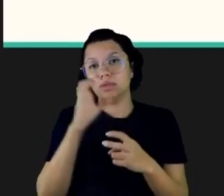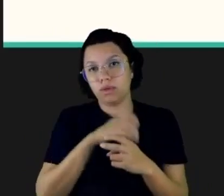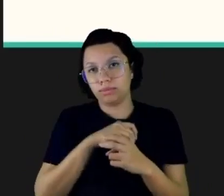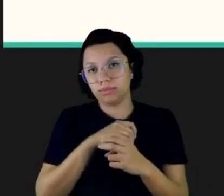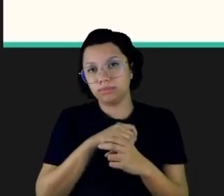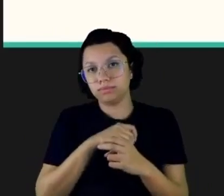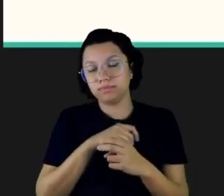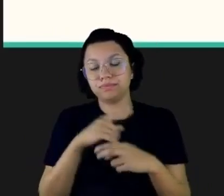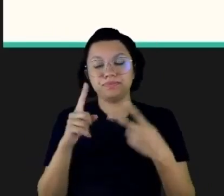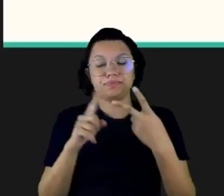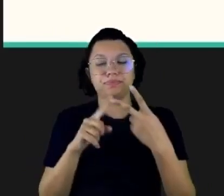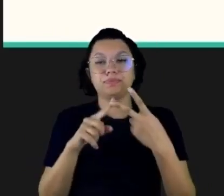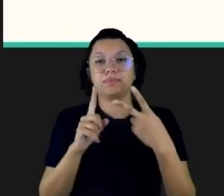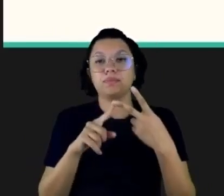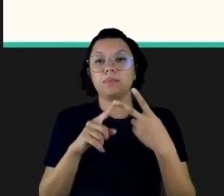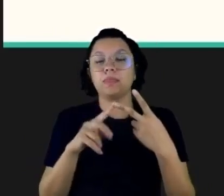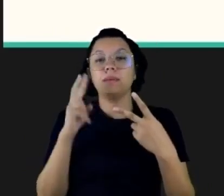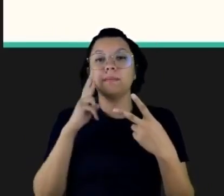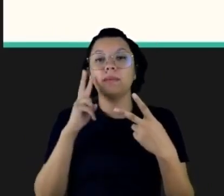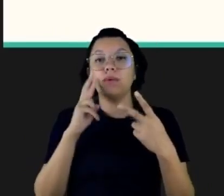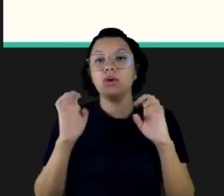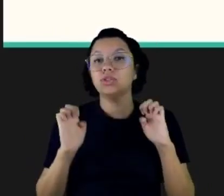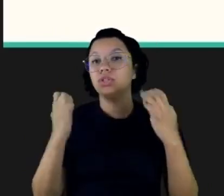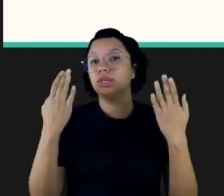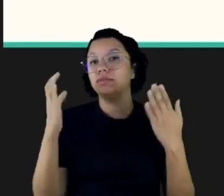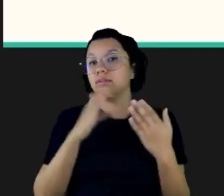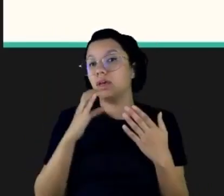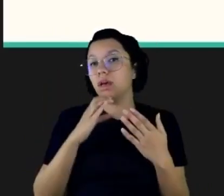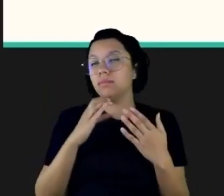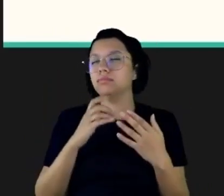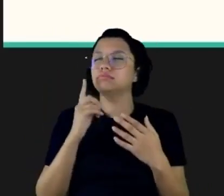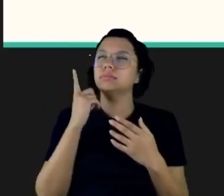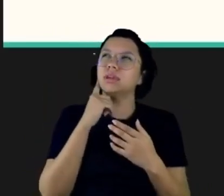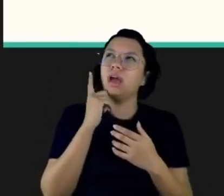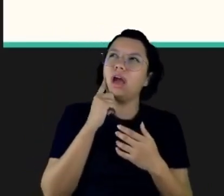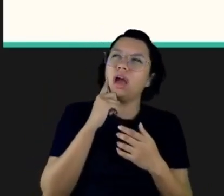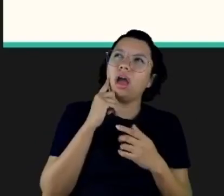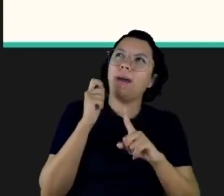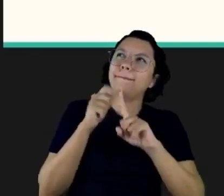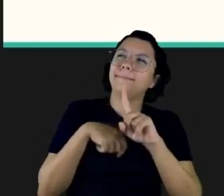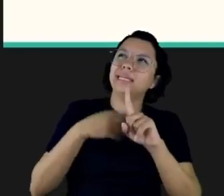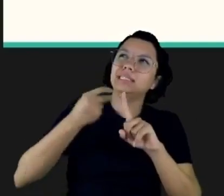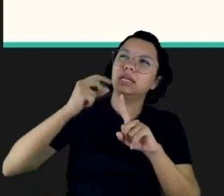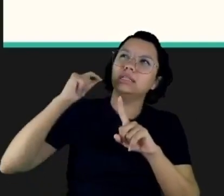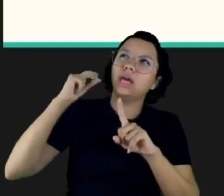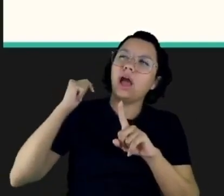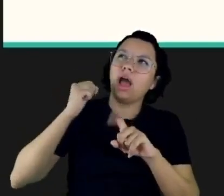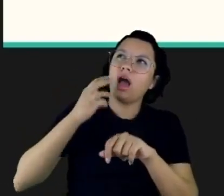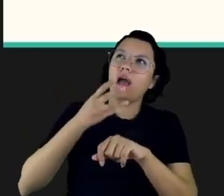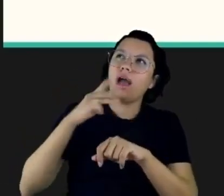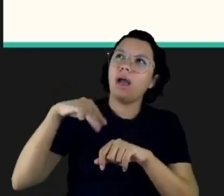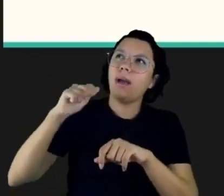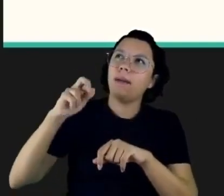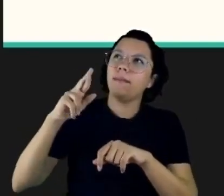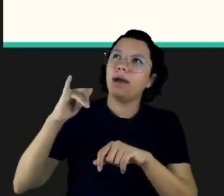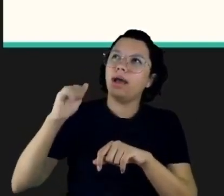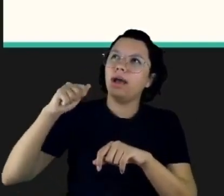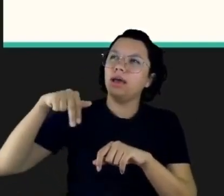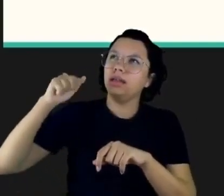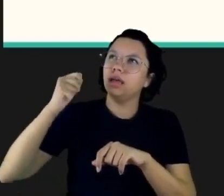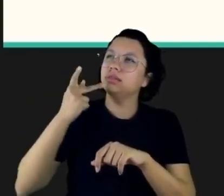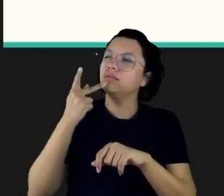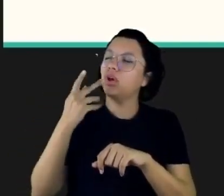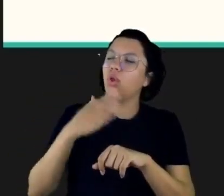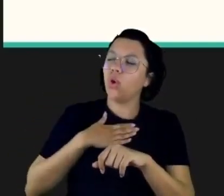de eventos recentes é eu me lembrar, nossa, há uns meses atrás, a Mariana fez contato comigo pelo WhatsApp, me convidando para estar aqui